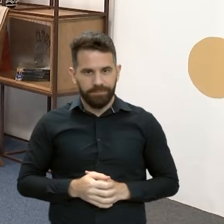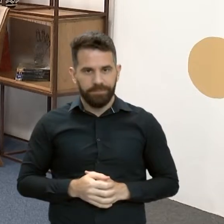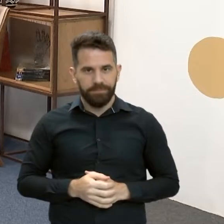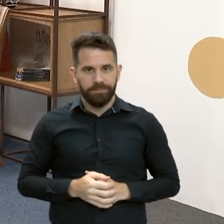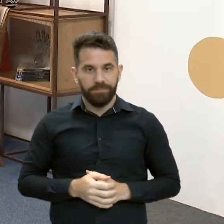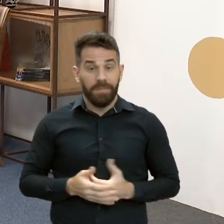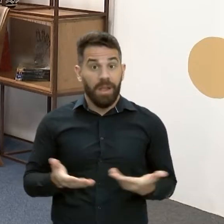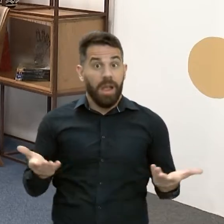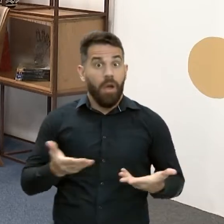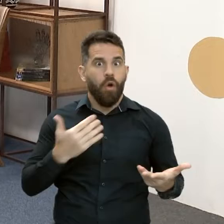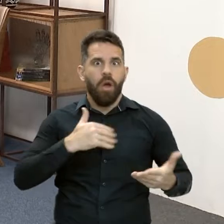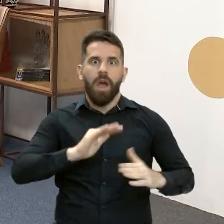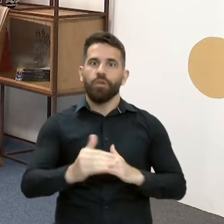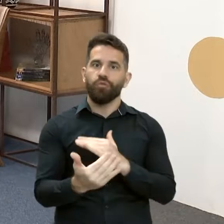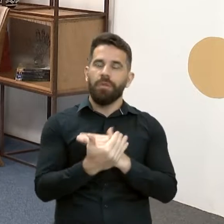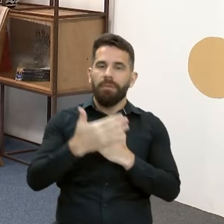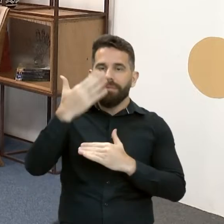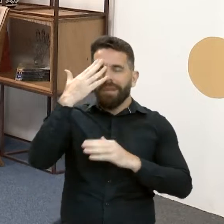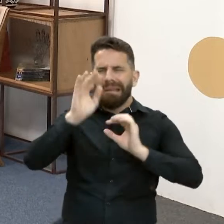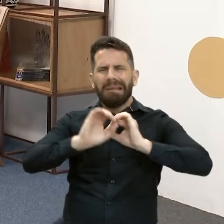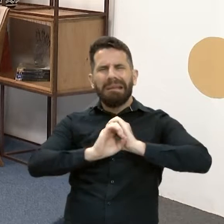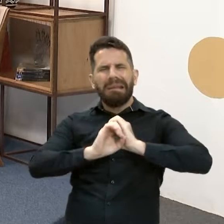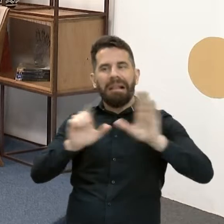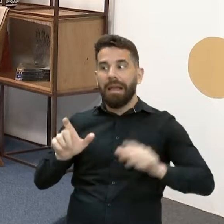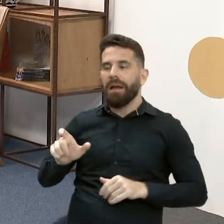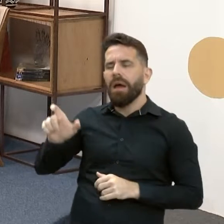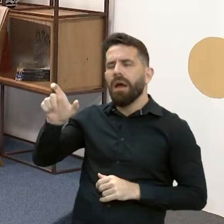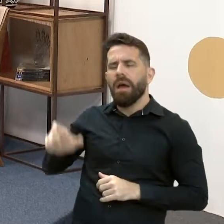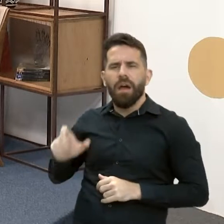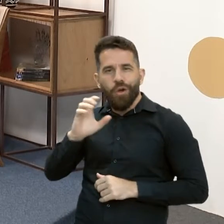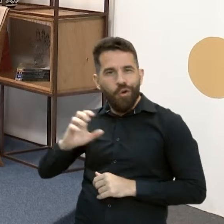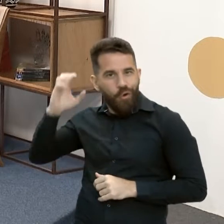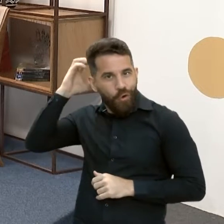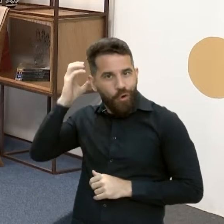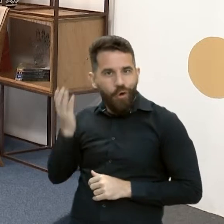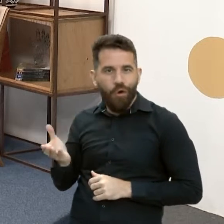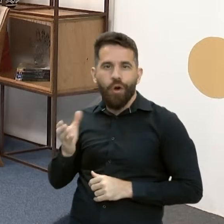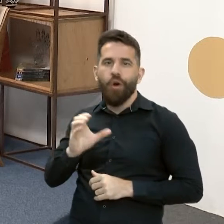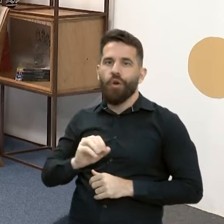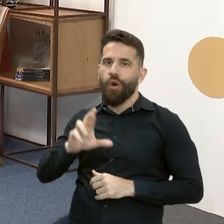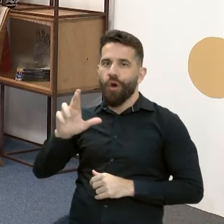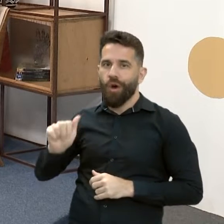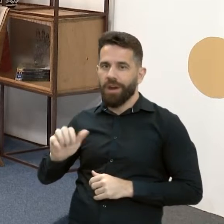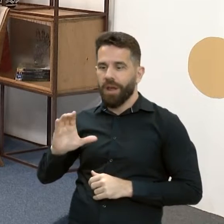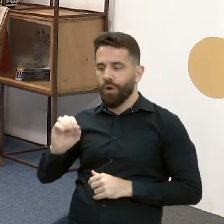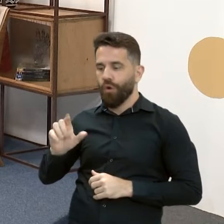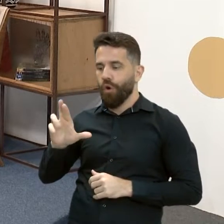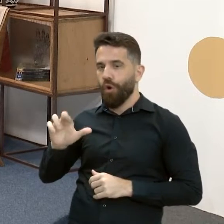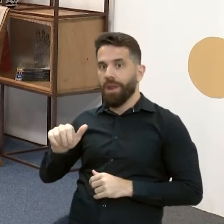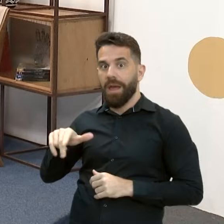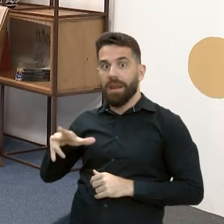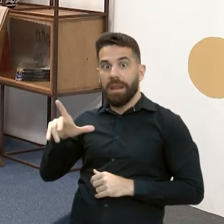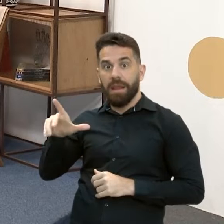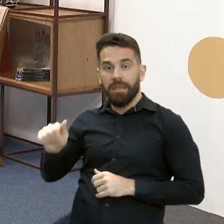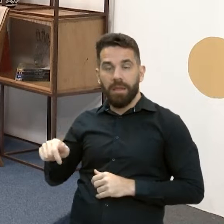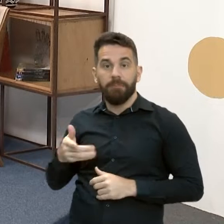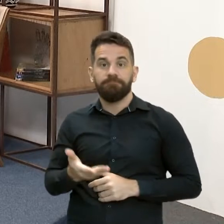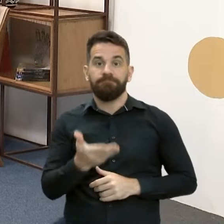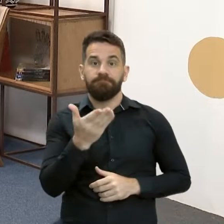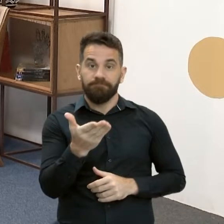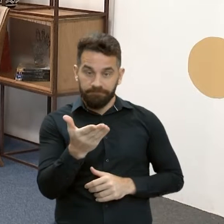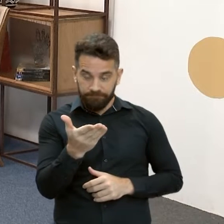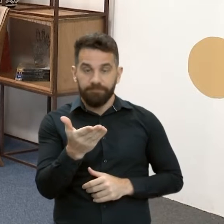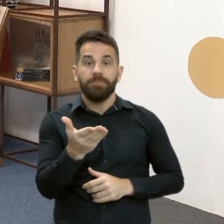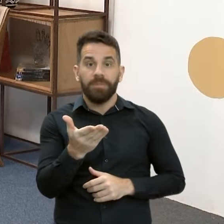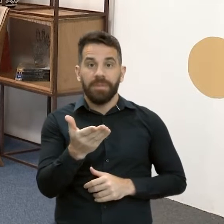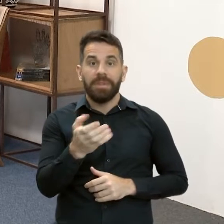ajudar a mergulhar no universo de Cora Coralina, recebemos aqui no estúdio do Mundo UFG a Elis Regina Silva. Ela é